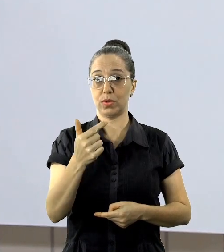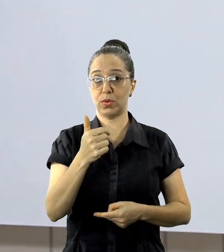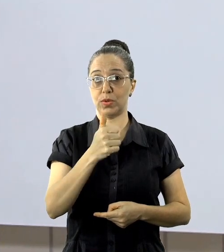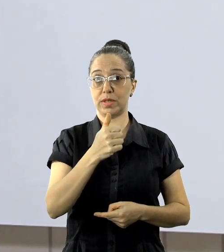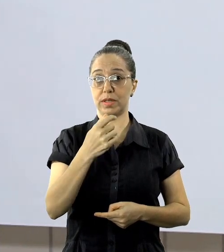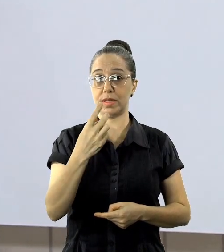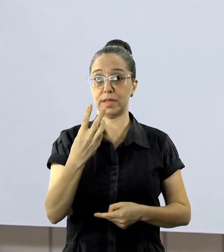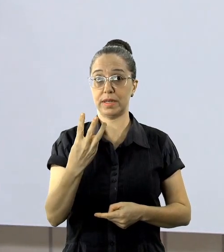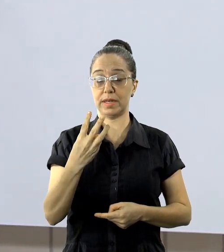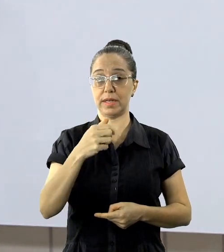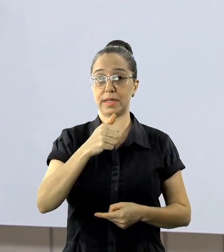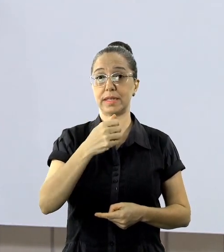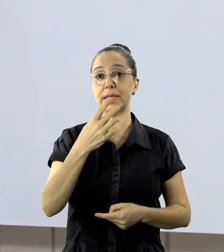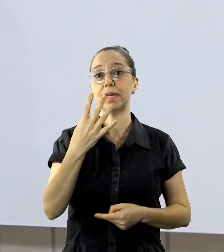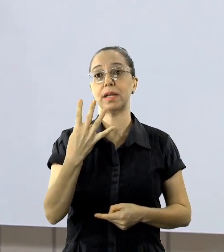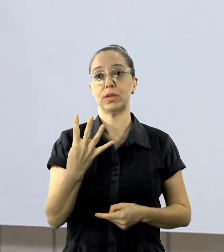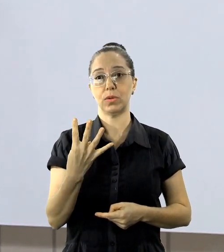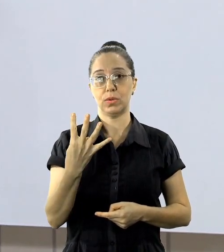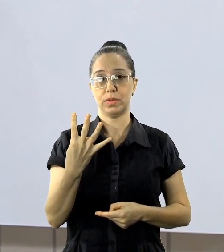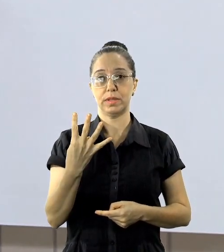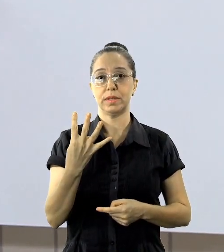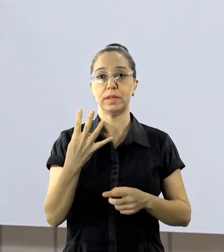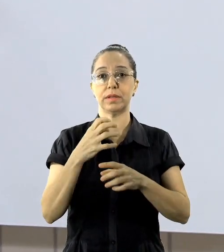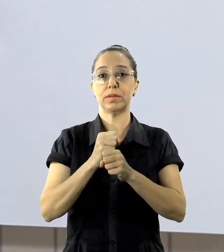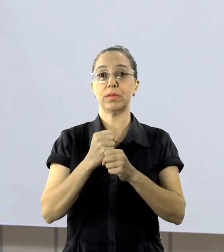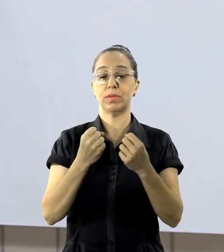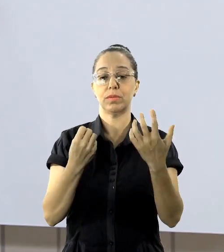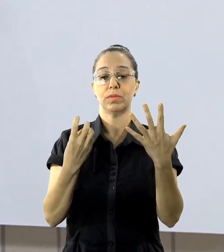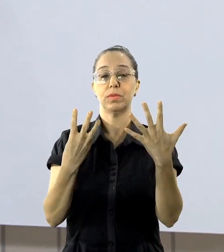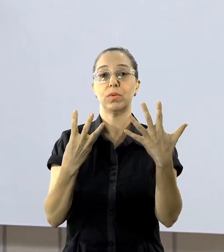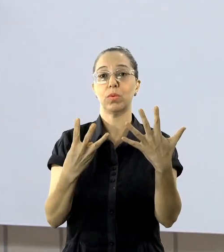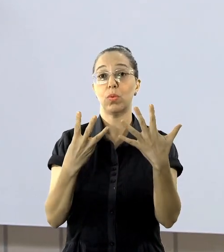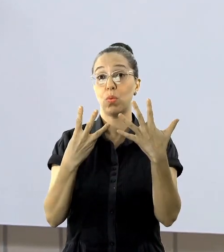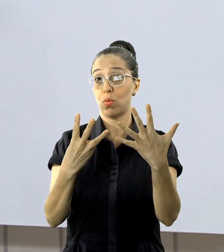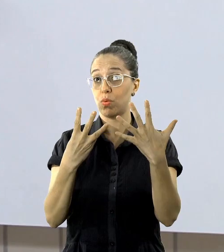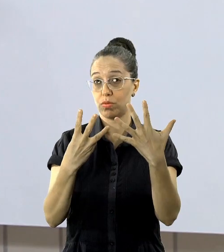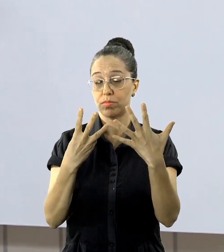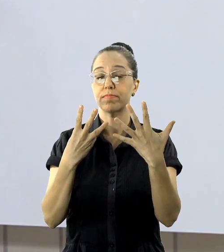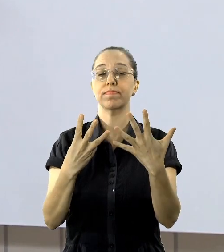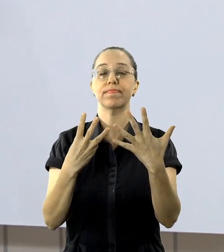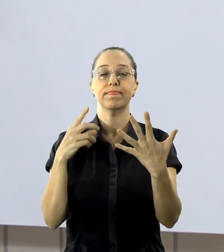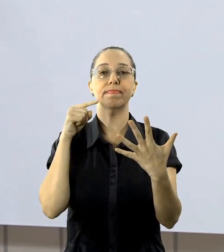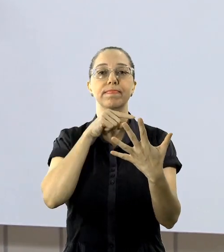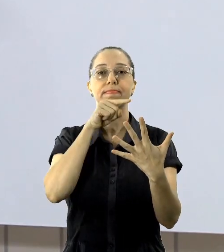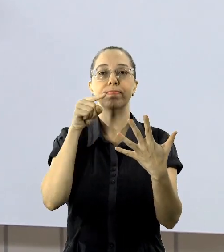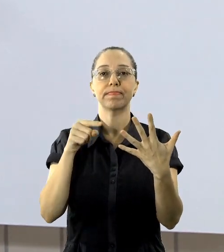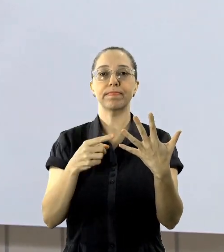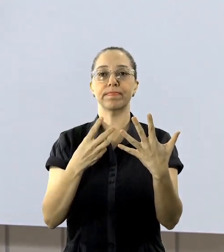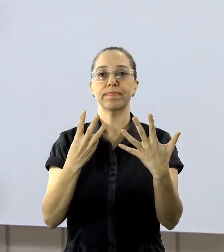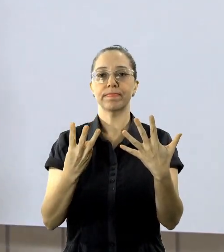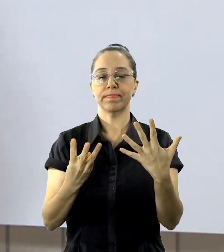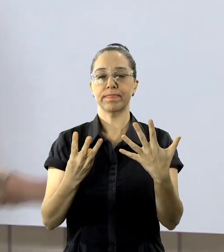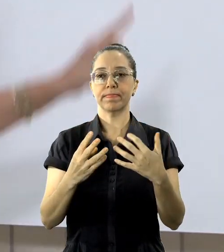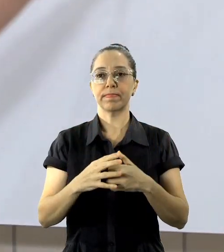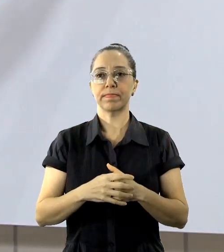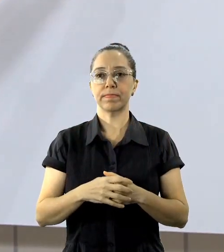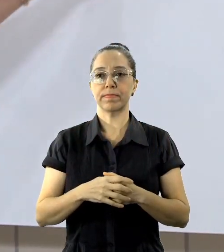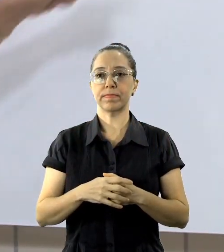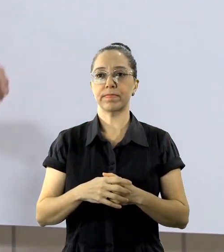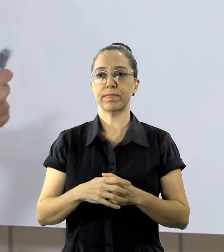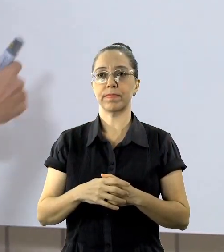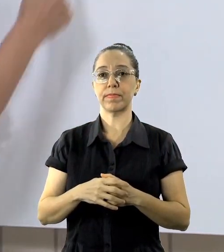12, 13, 14. Então, 8 com 6, 14, né? Então, temos aqui que